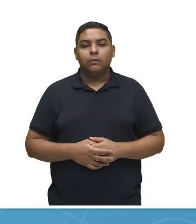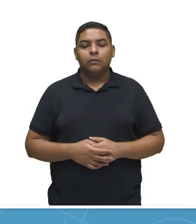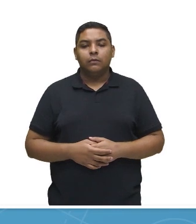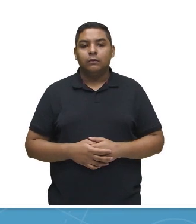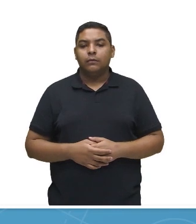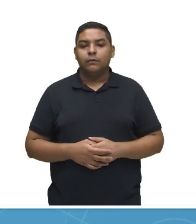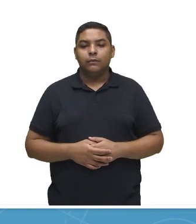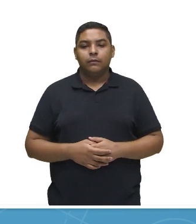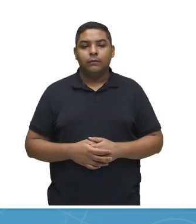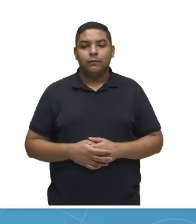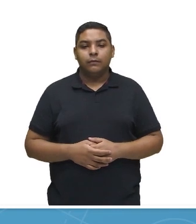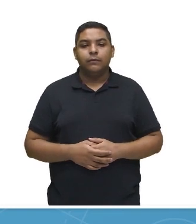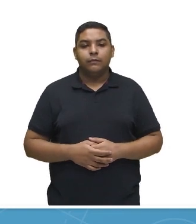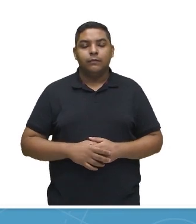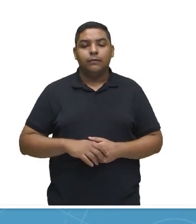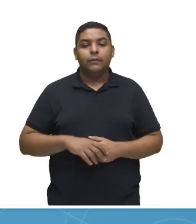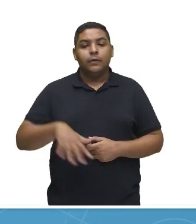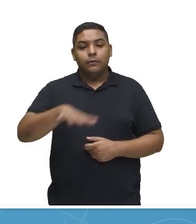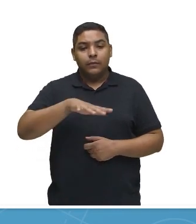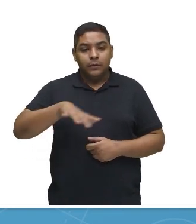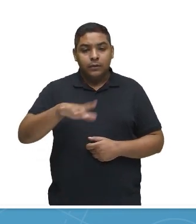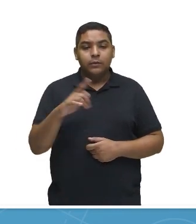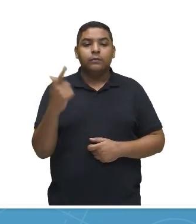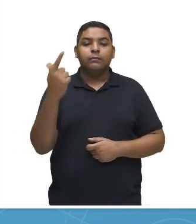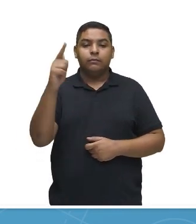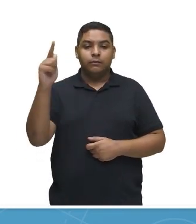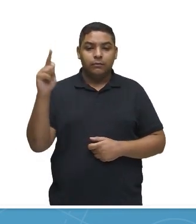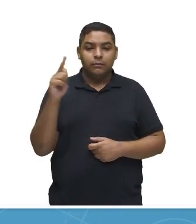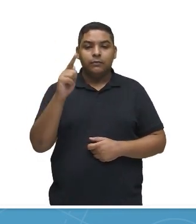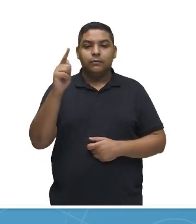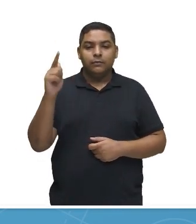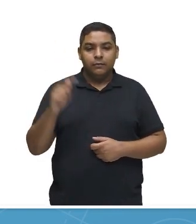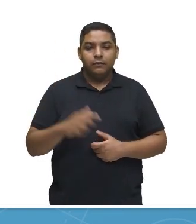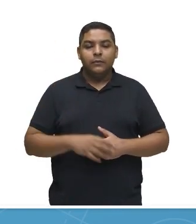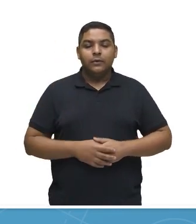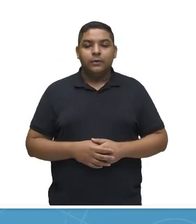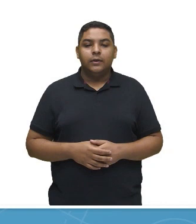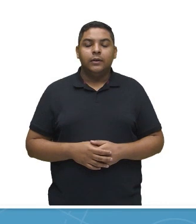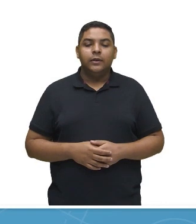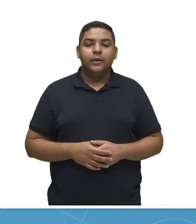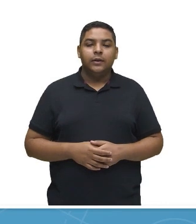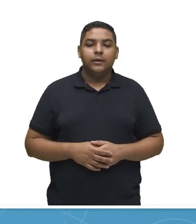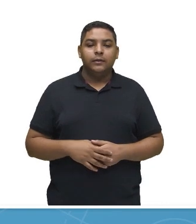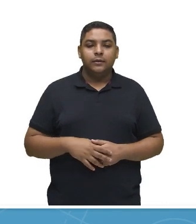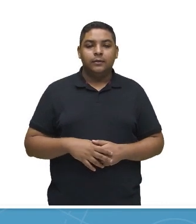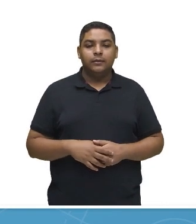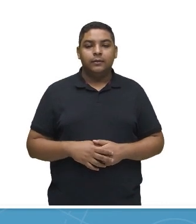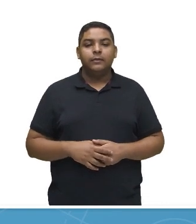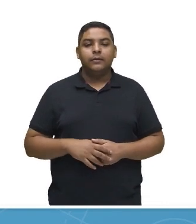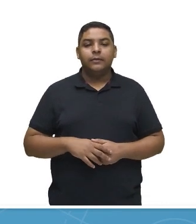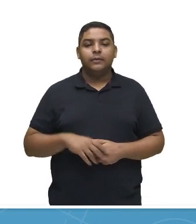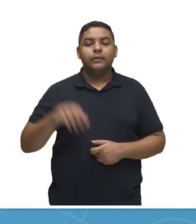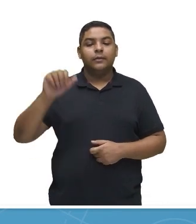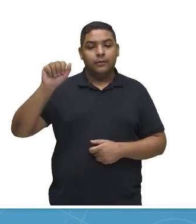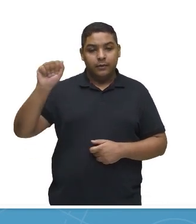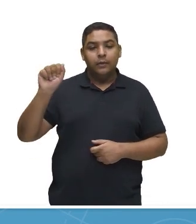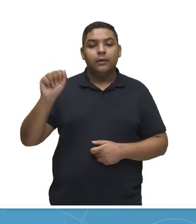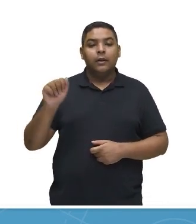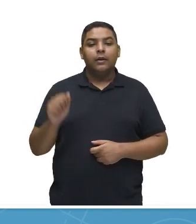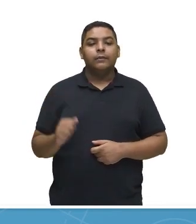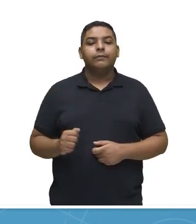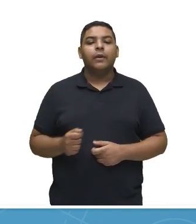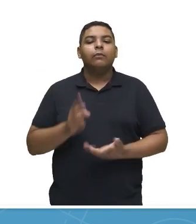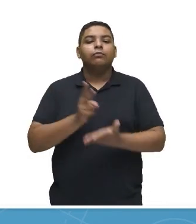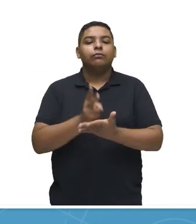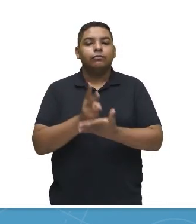contingentalidade espacial geográfica, dá-se o nome de quê? Letra A, continuidade urbana. Letra B, urbanização.